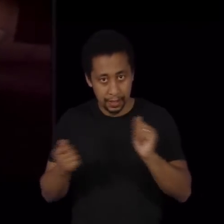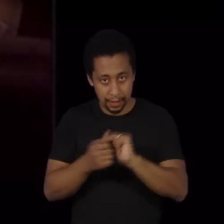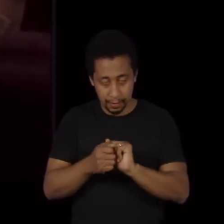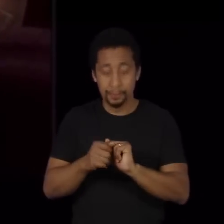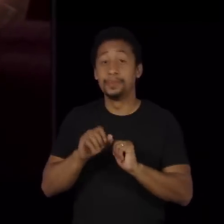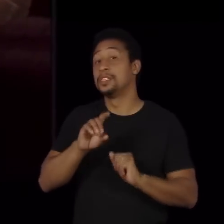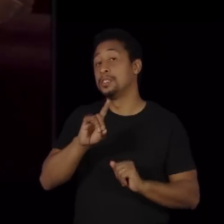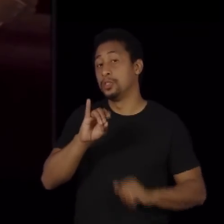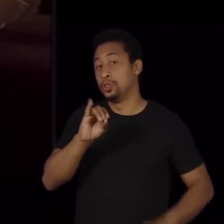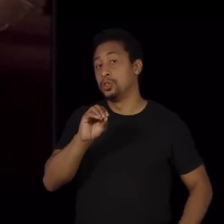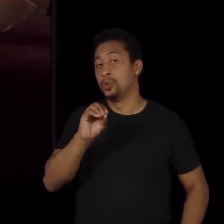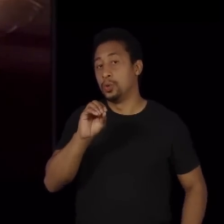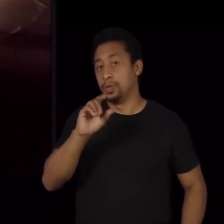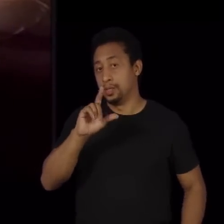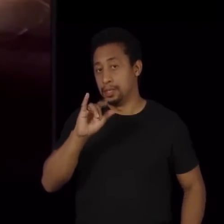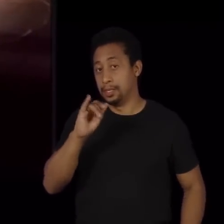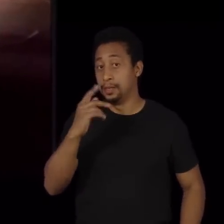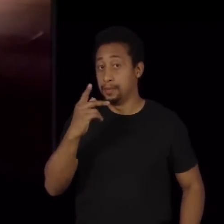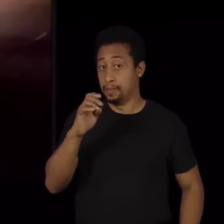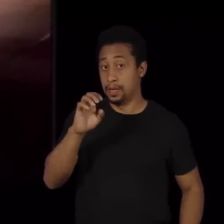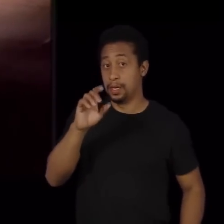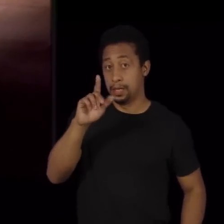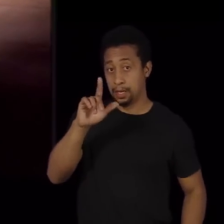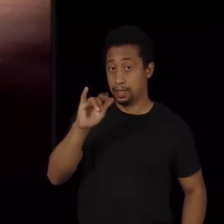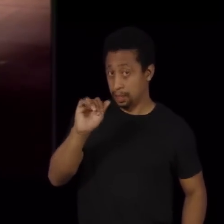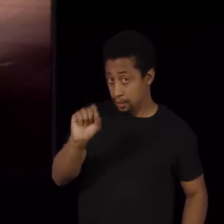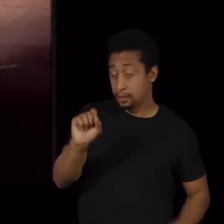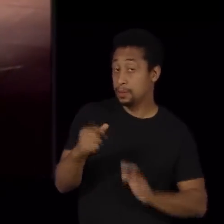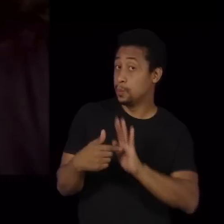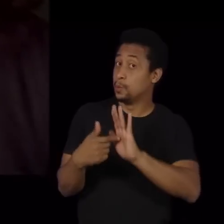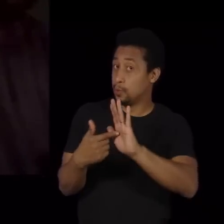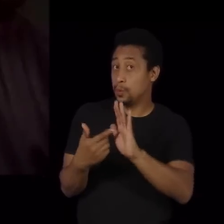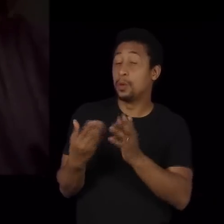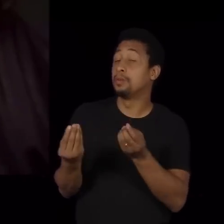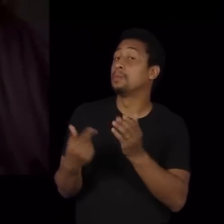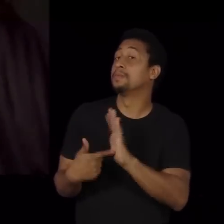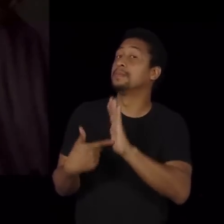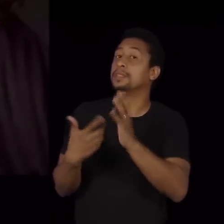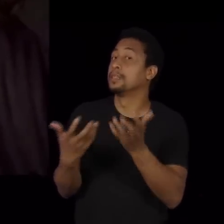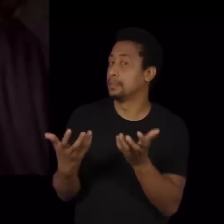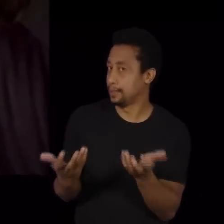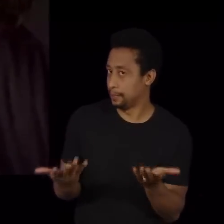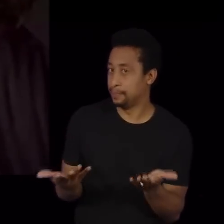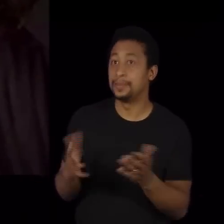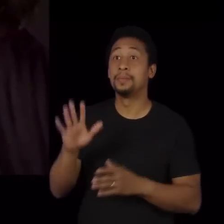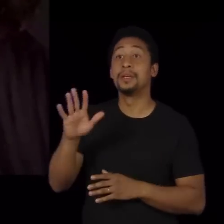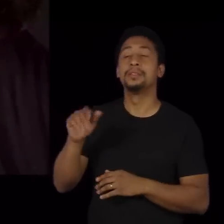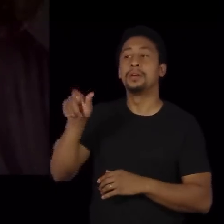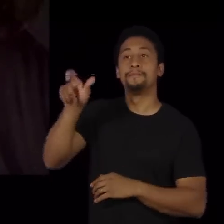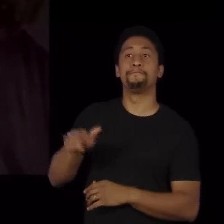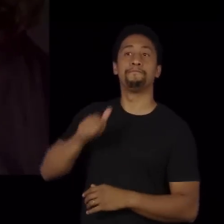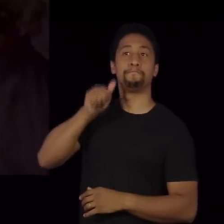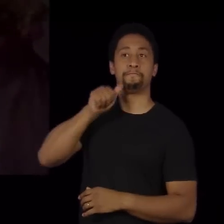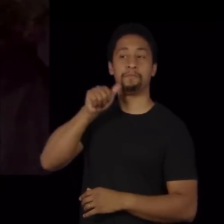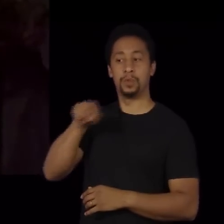pensando o que era mais importante dentro do que a gente queria mostrar. Medéia É um mito de mulher